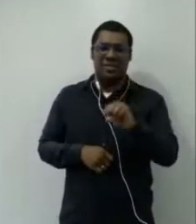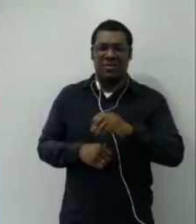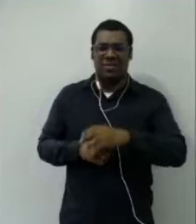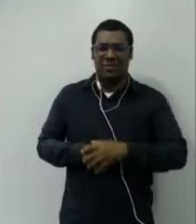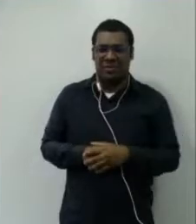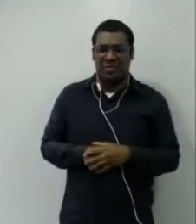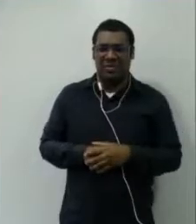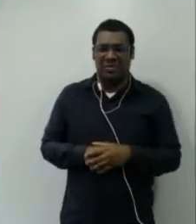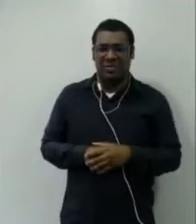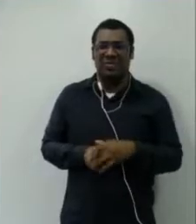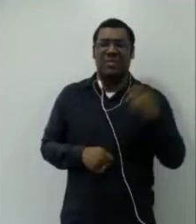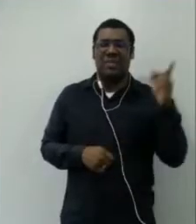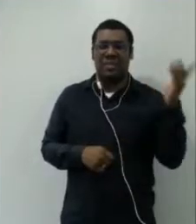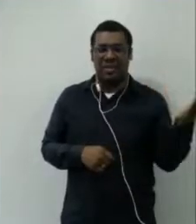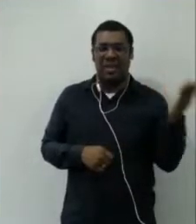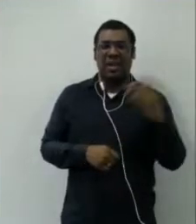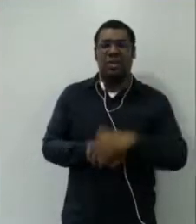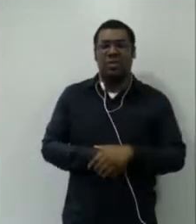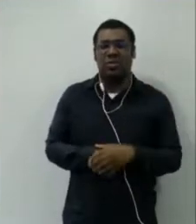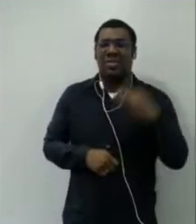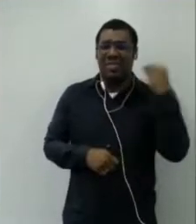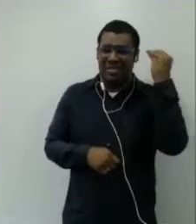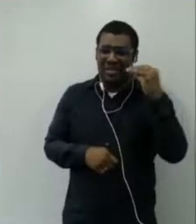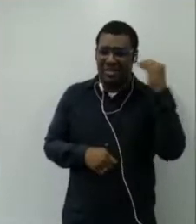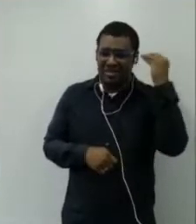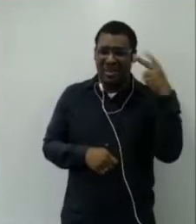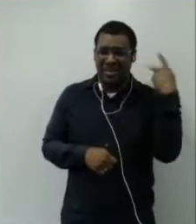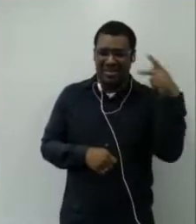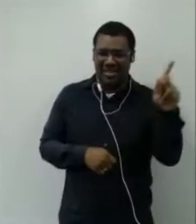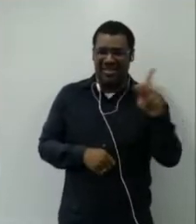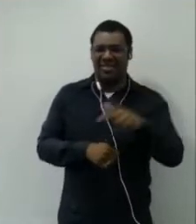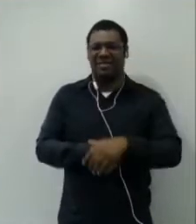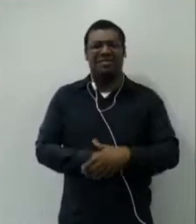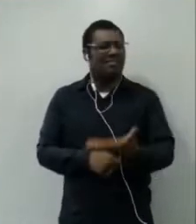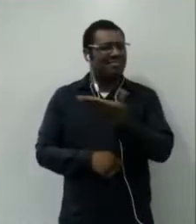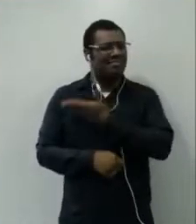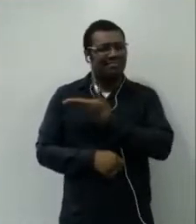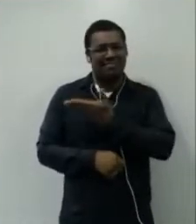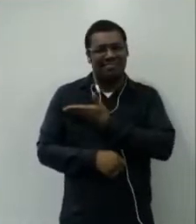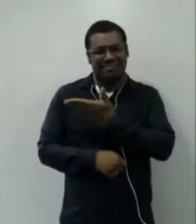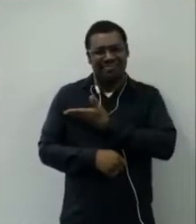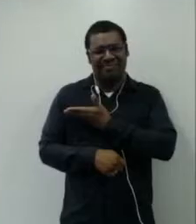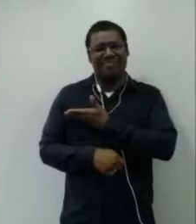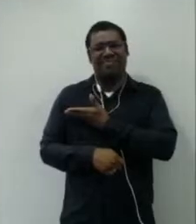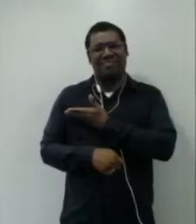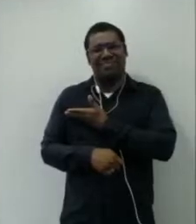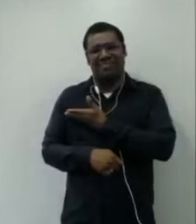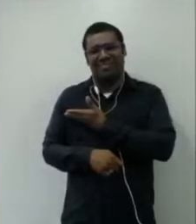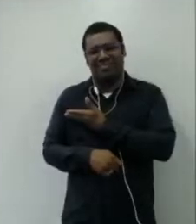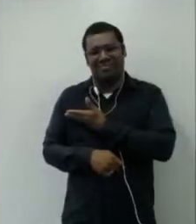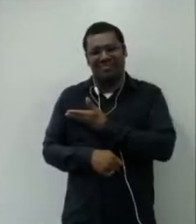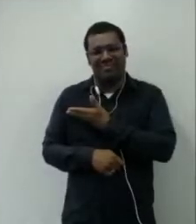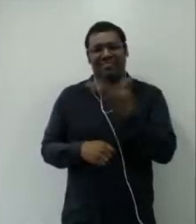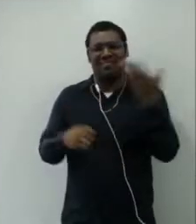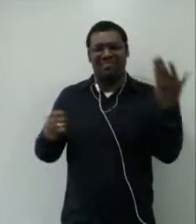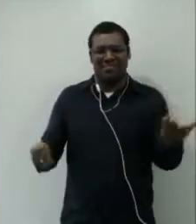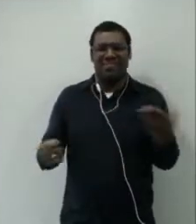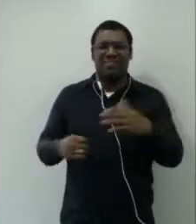O legado que o estimado amigo e colega construiu